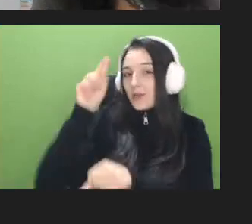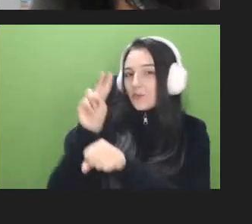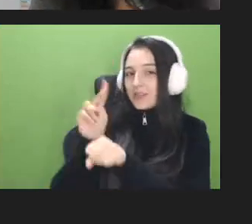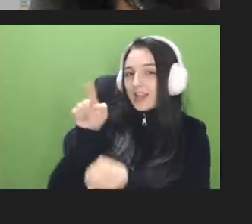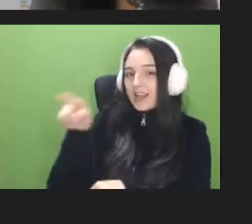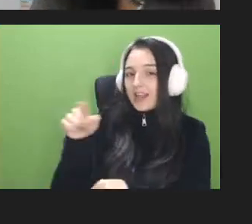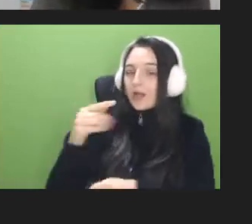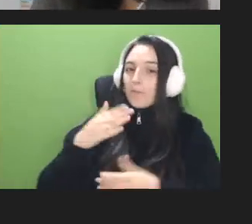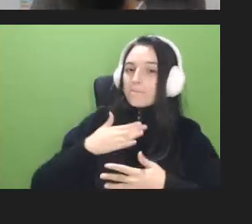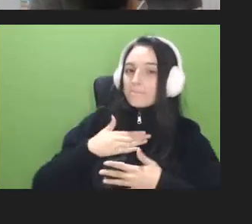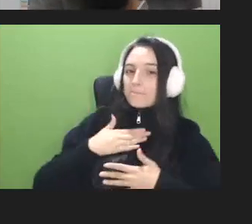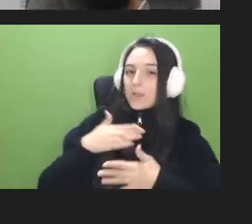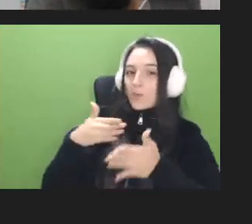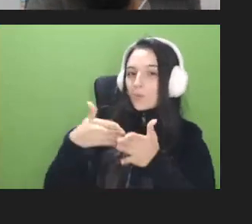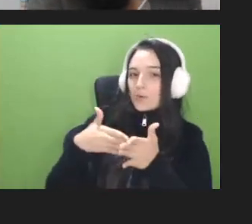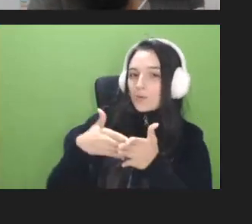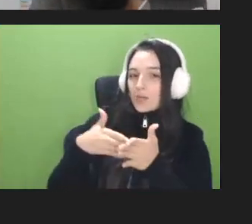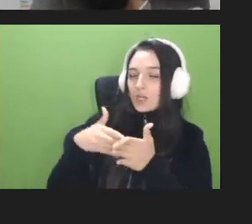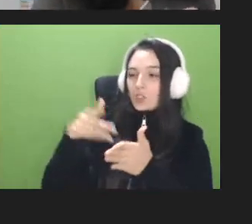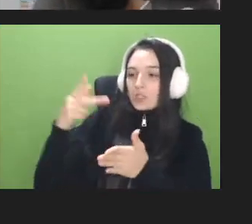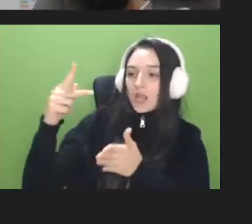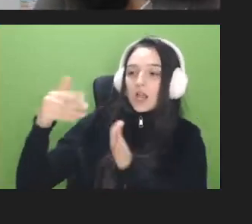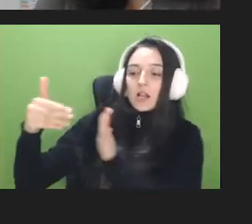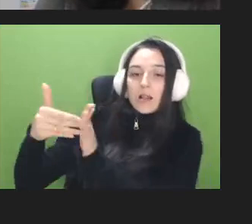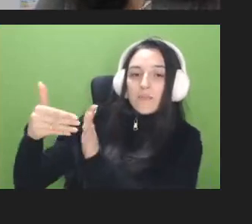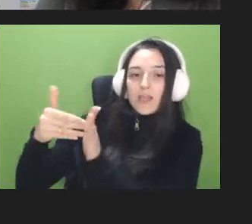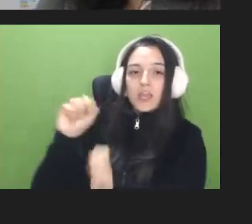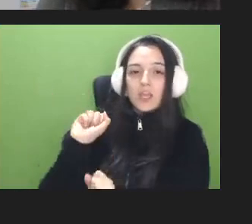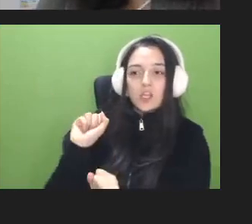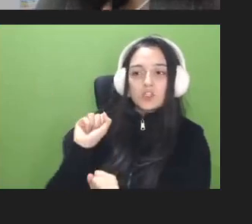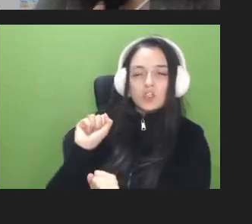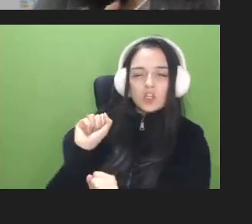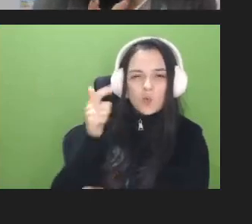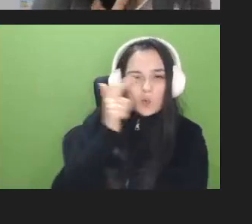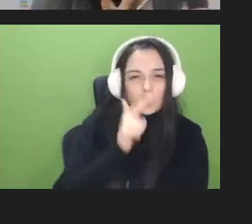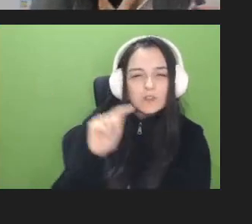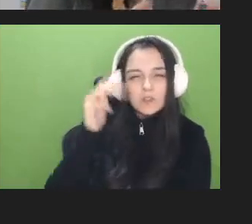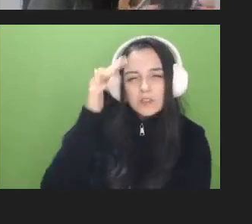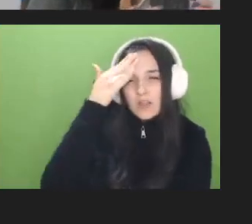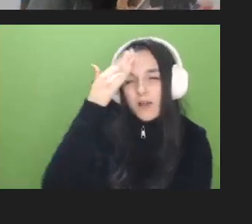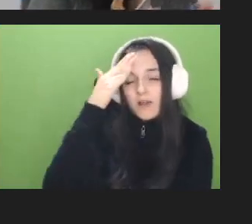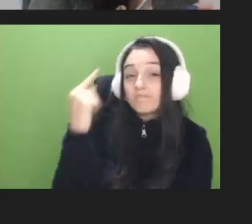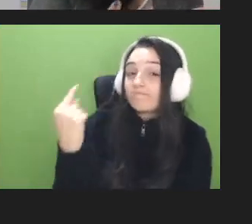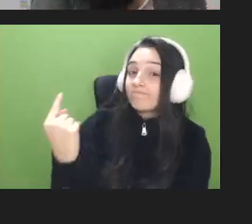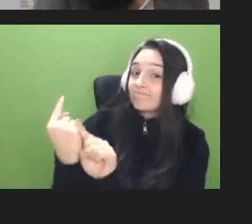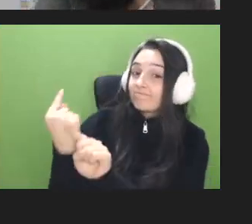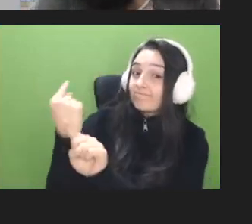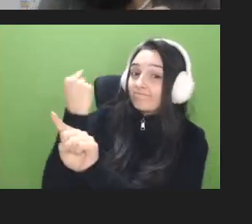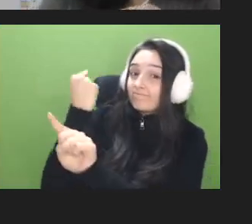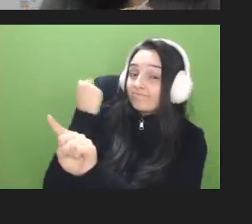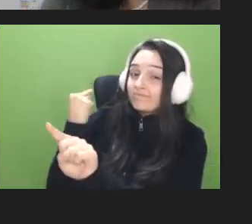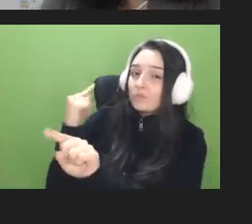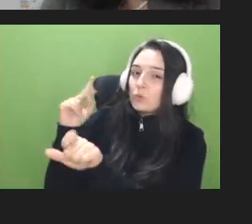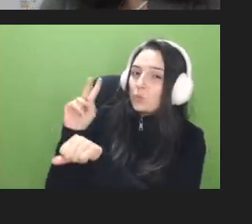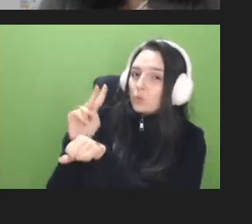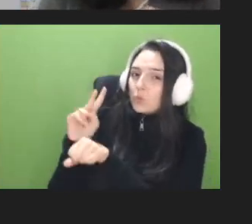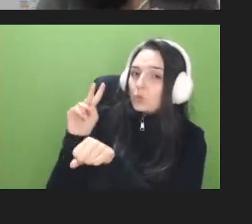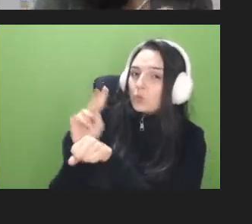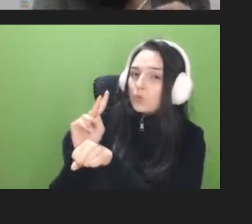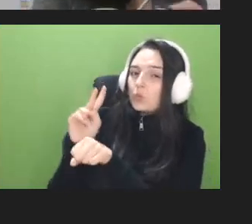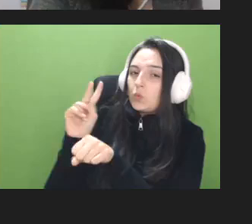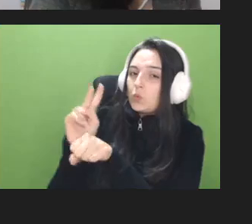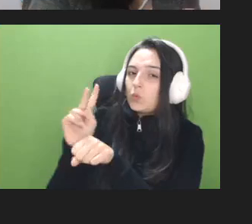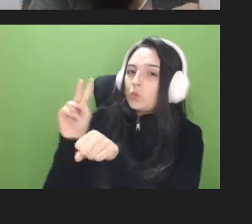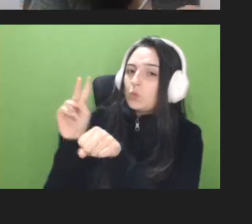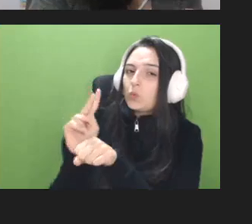e até onde vai o espaço do outro, né? Ao longo da história, essas práticas de cuidado frequentemente se confundiam com práticas